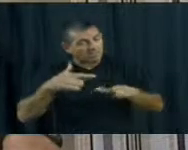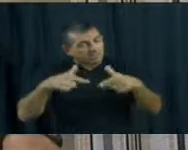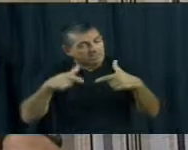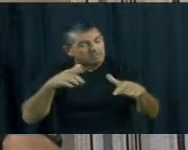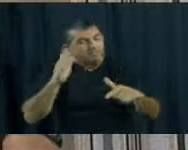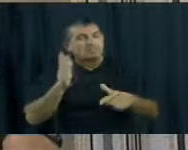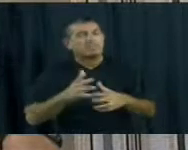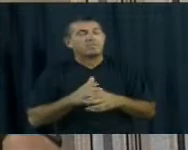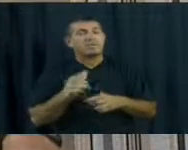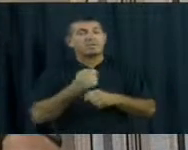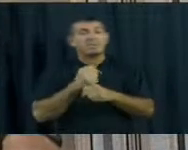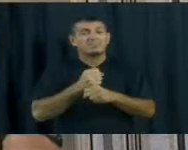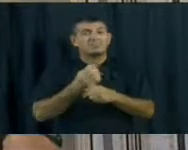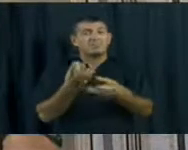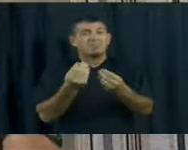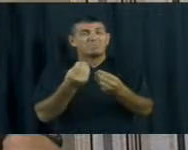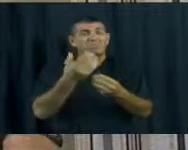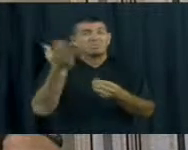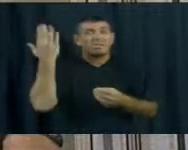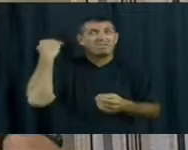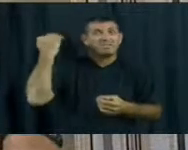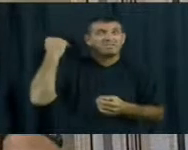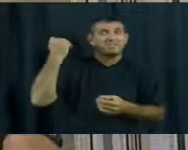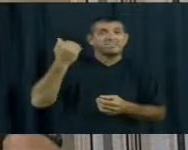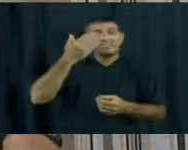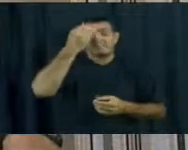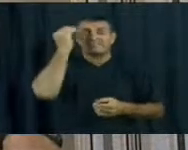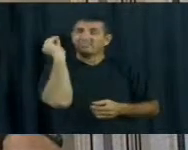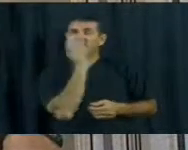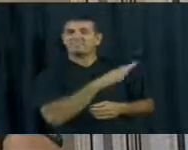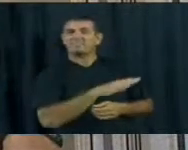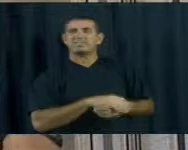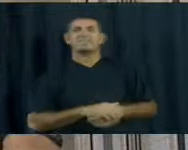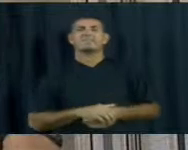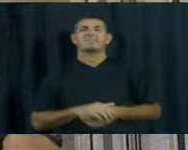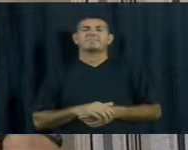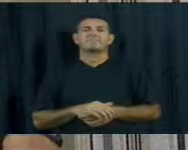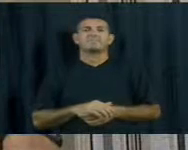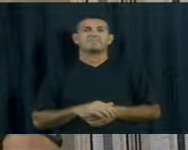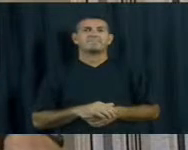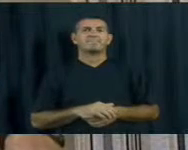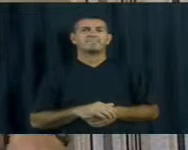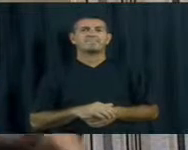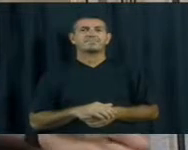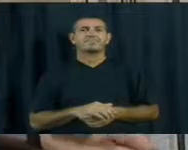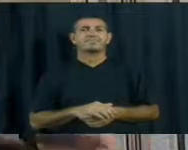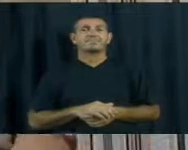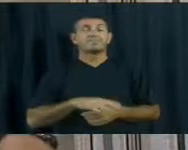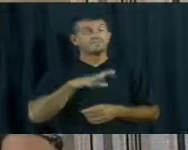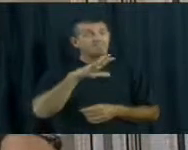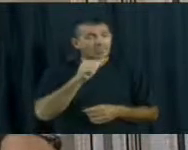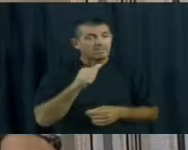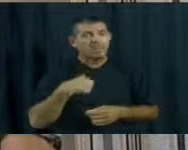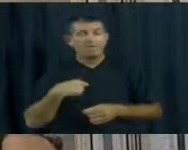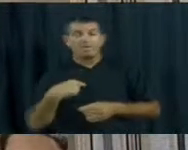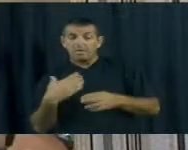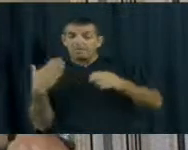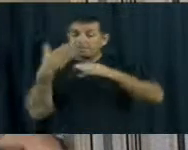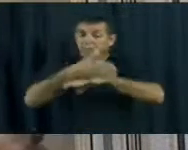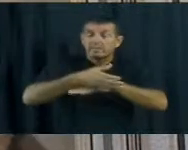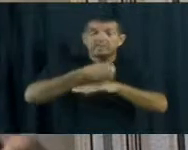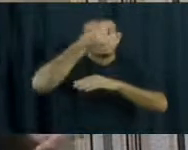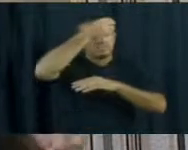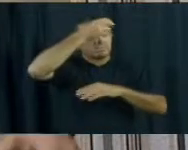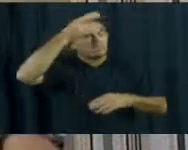ficou abandonado muito tempo na arrecadação de estacionamento do nosso município. Quando eu peguei o município, nós não